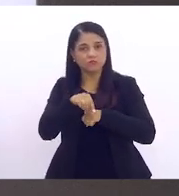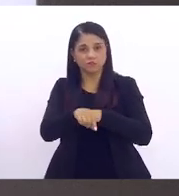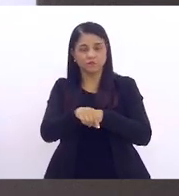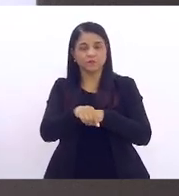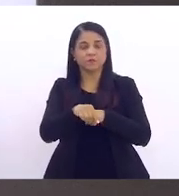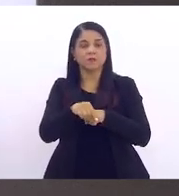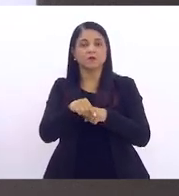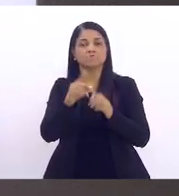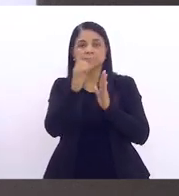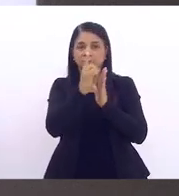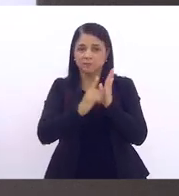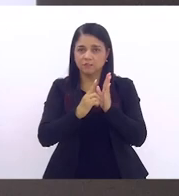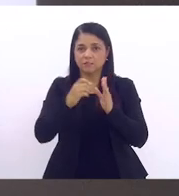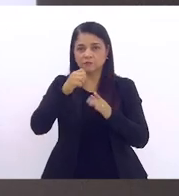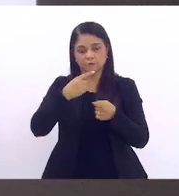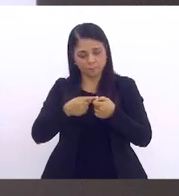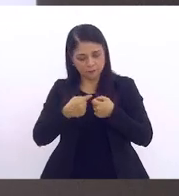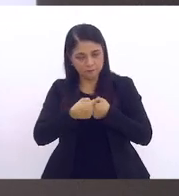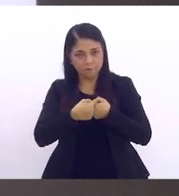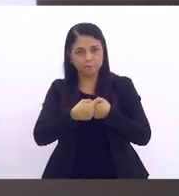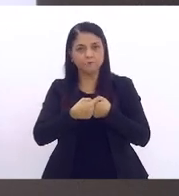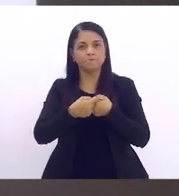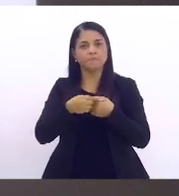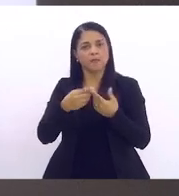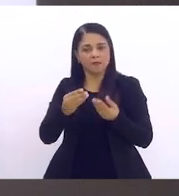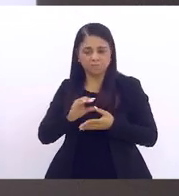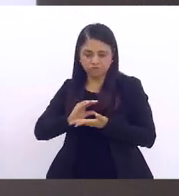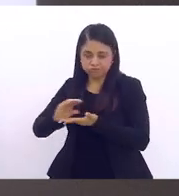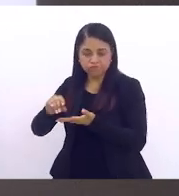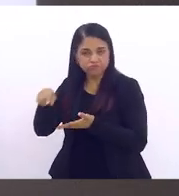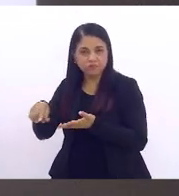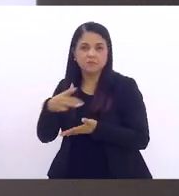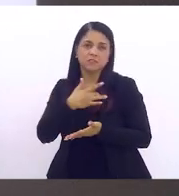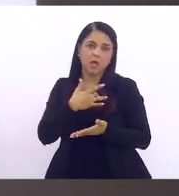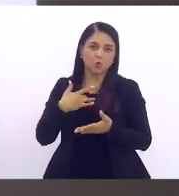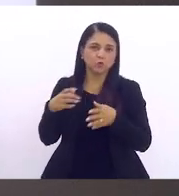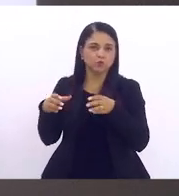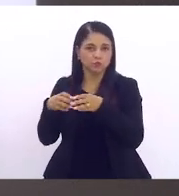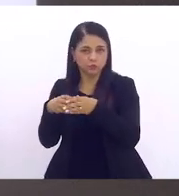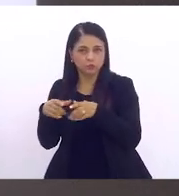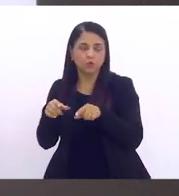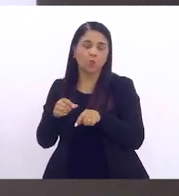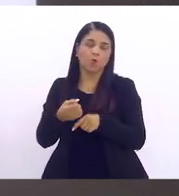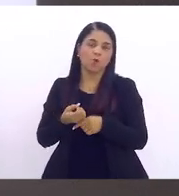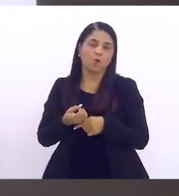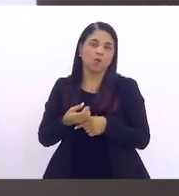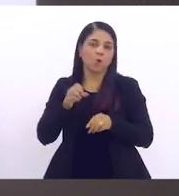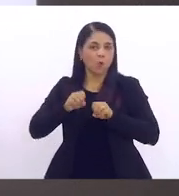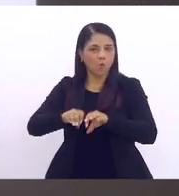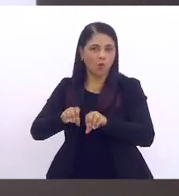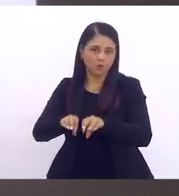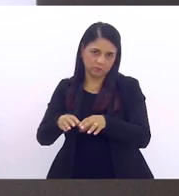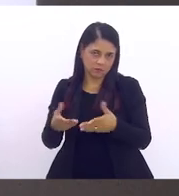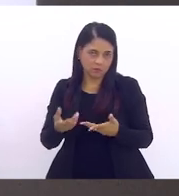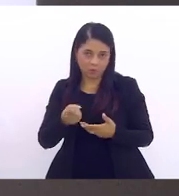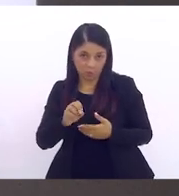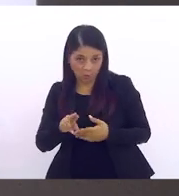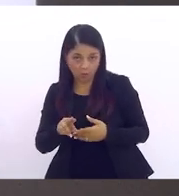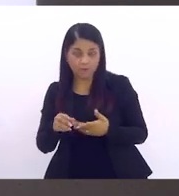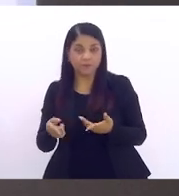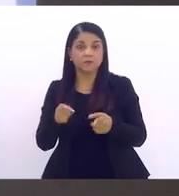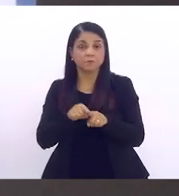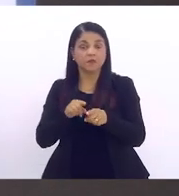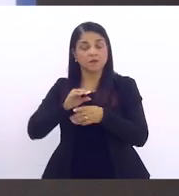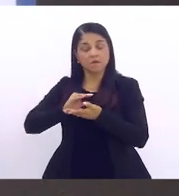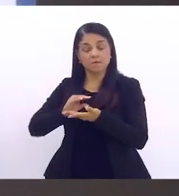município direciona para uma frente de saúde educação é a própria prefeitura que tem então esse valor é repassado pra prefeitura que é